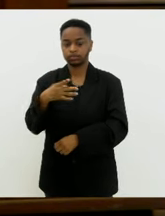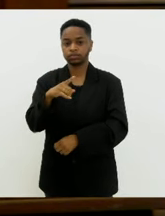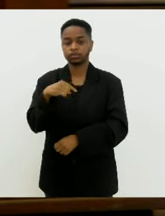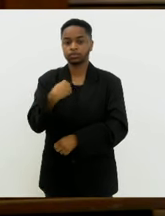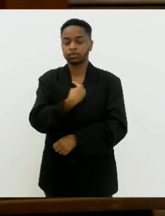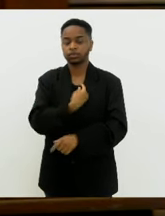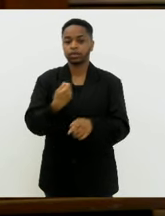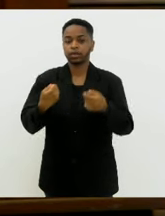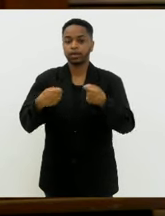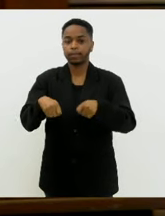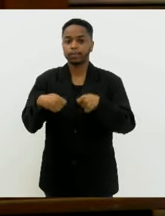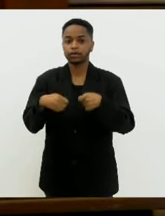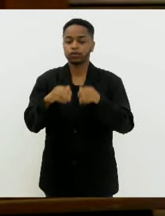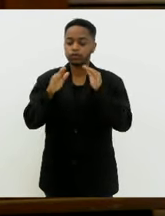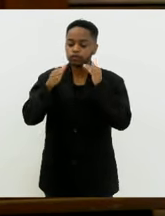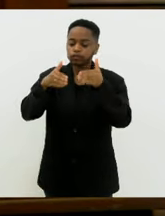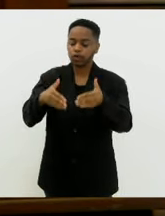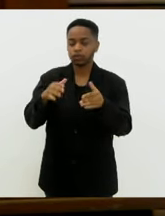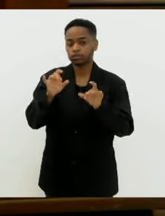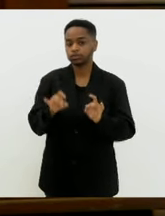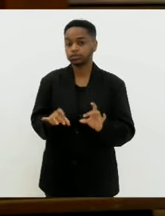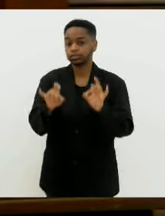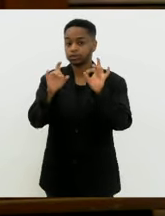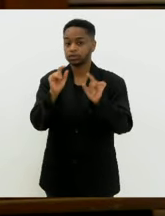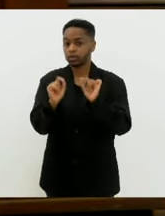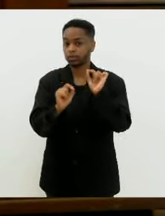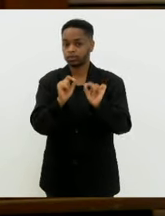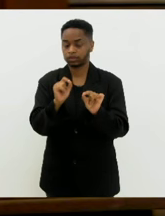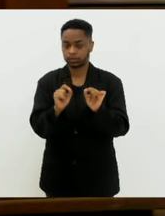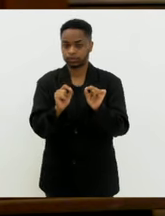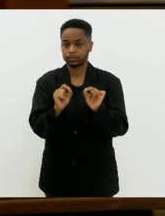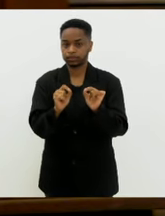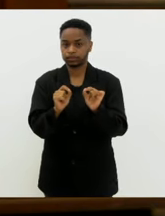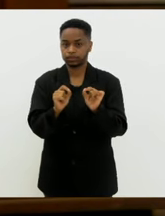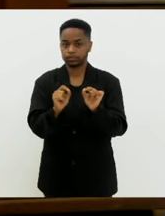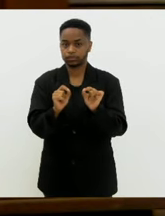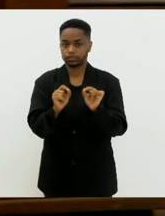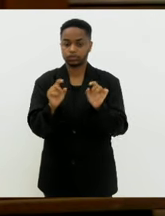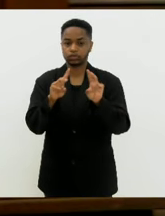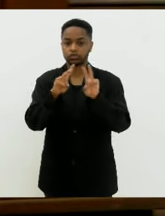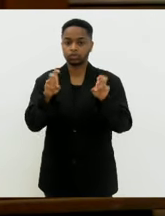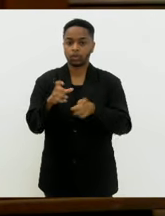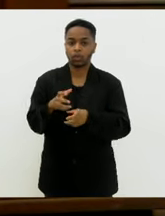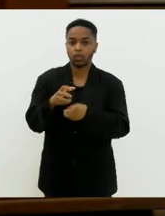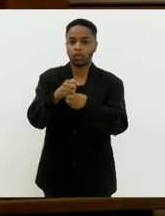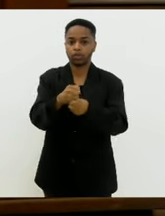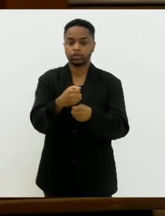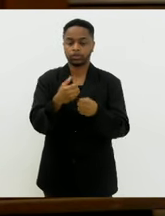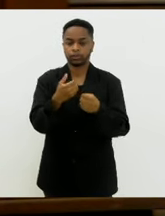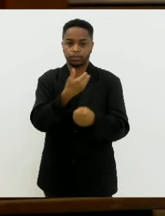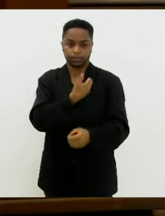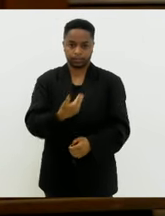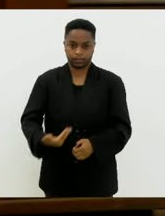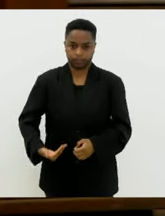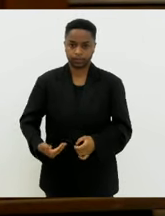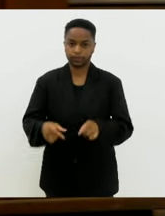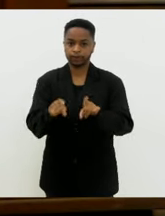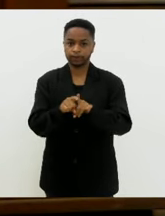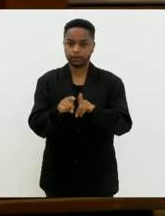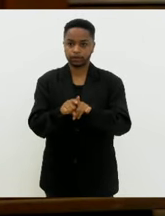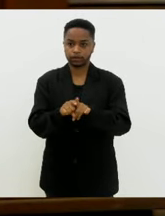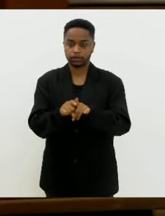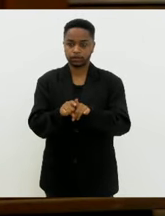um enfoque especial com as contas públicas e com o caixa